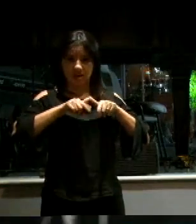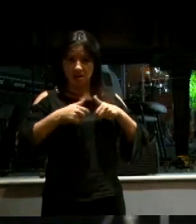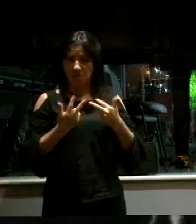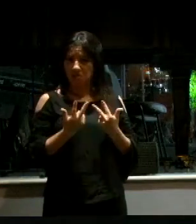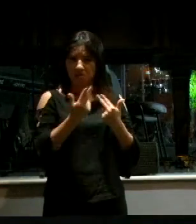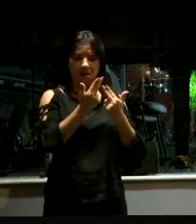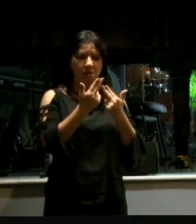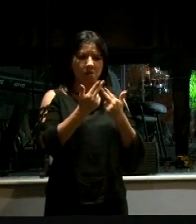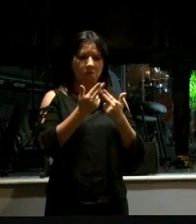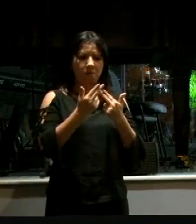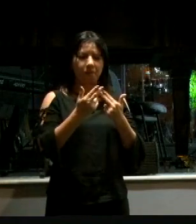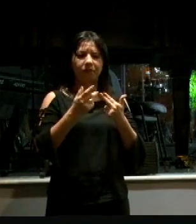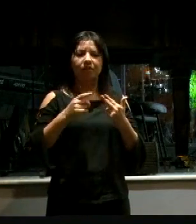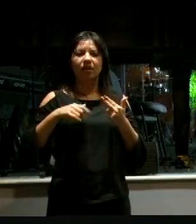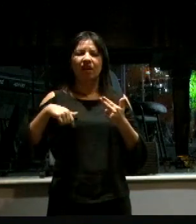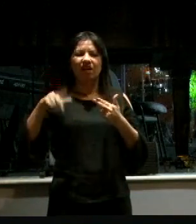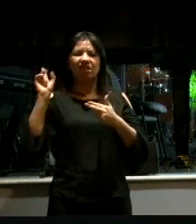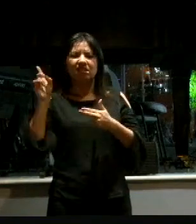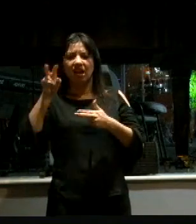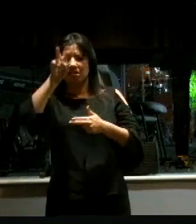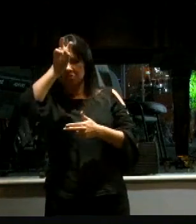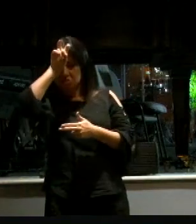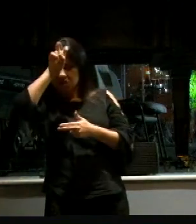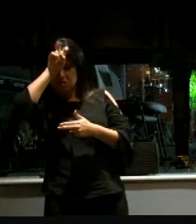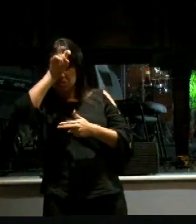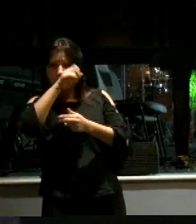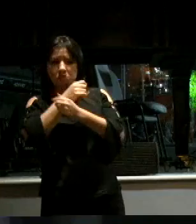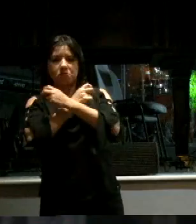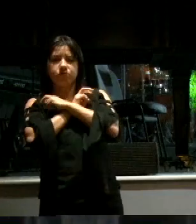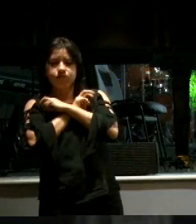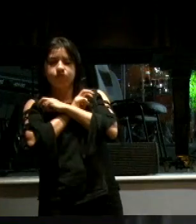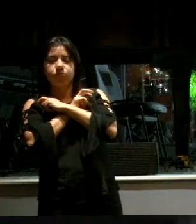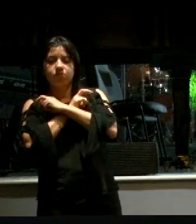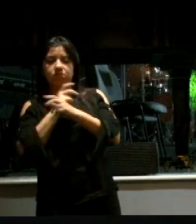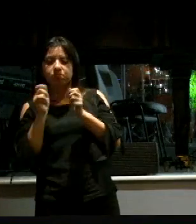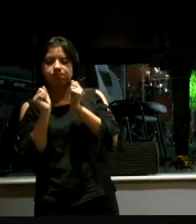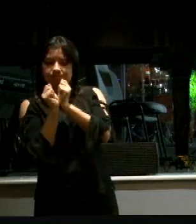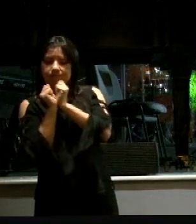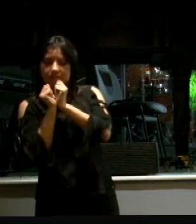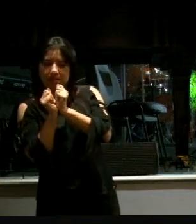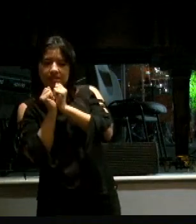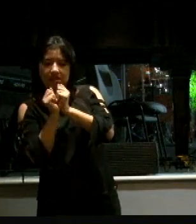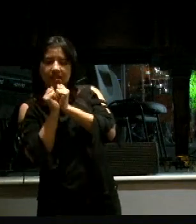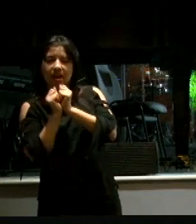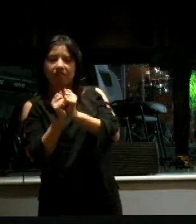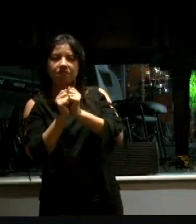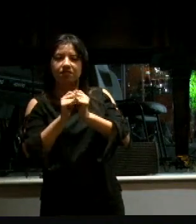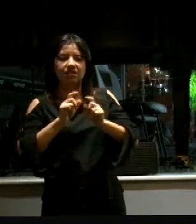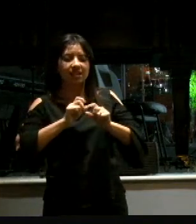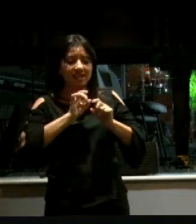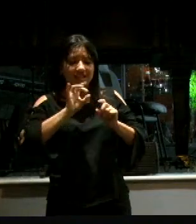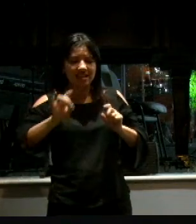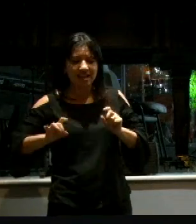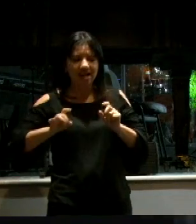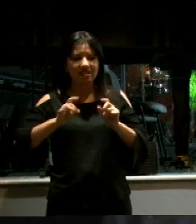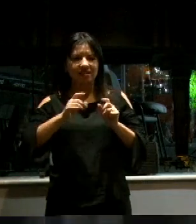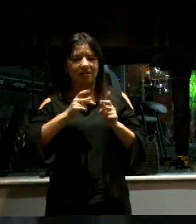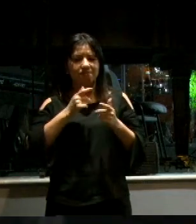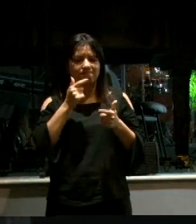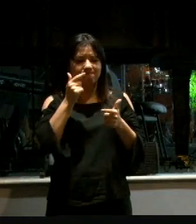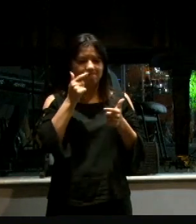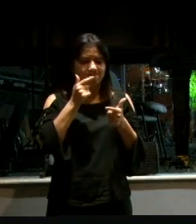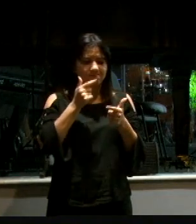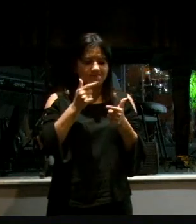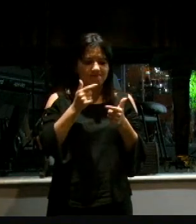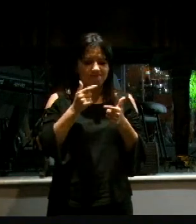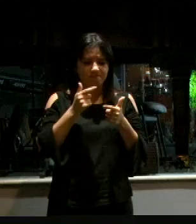Cada praga que Deus mandava era para humilhar um Deus diferente no Egito. E a última praga que Deus dá